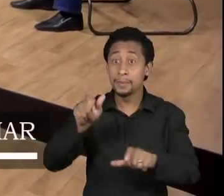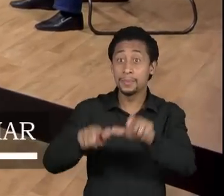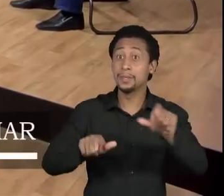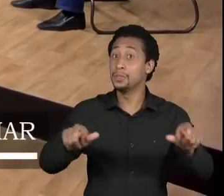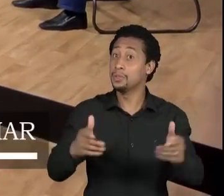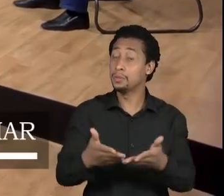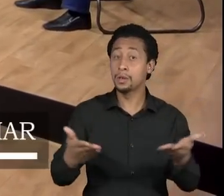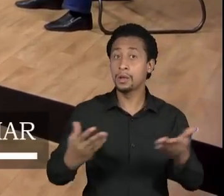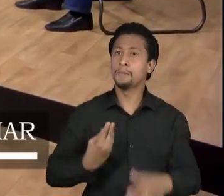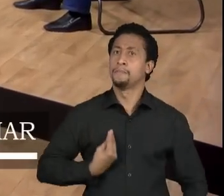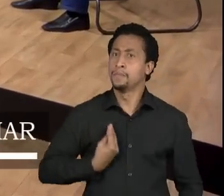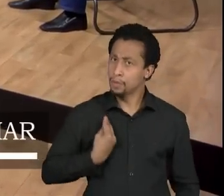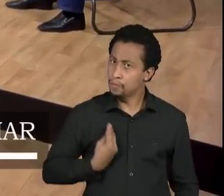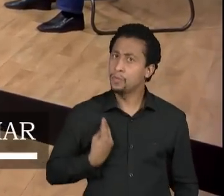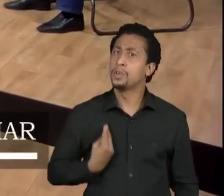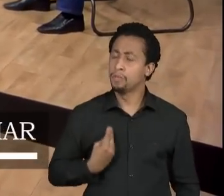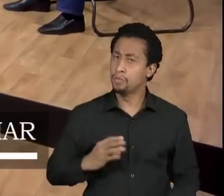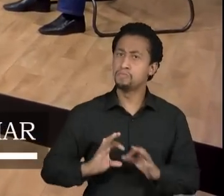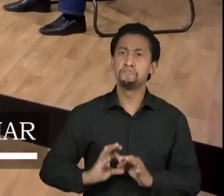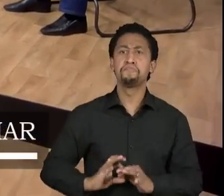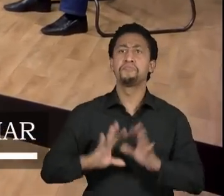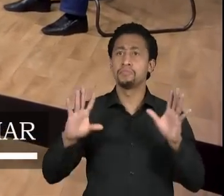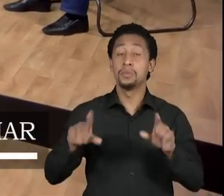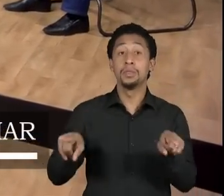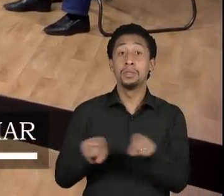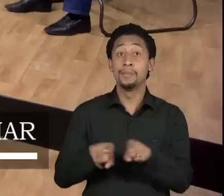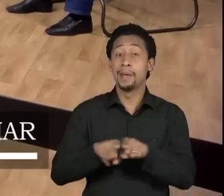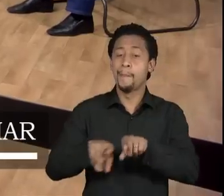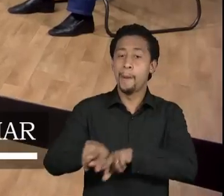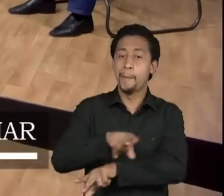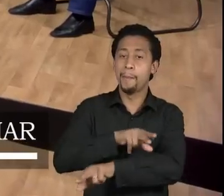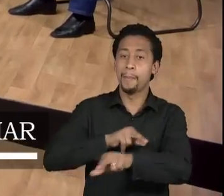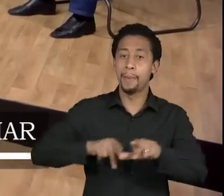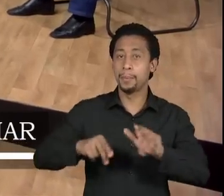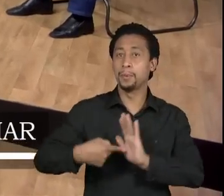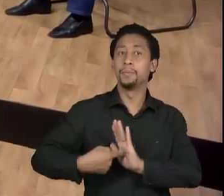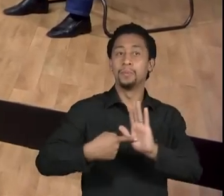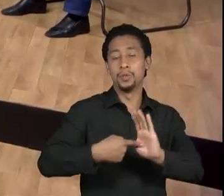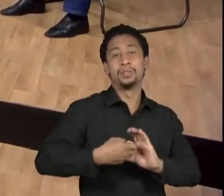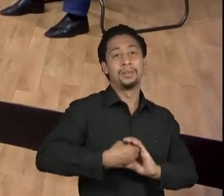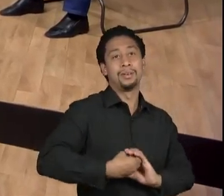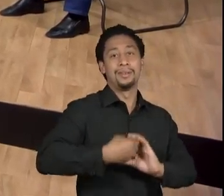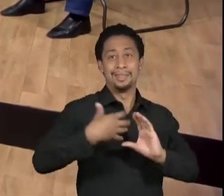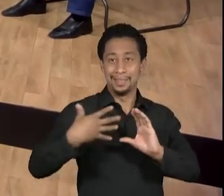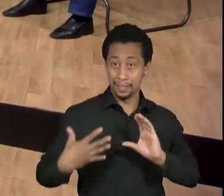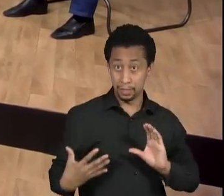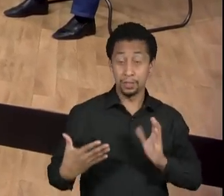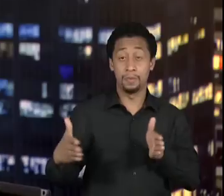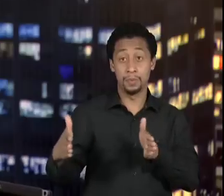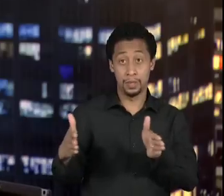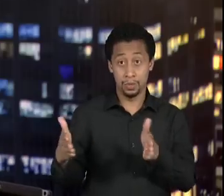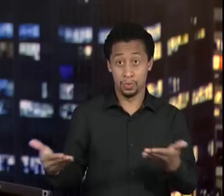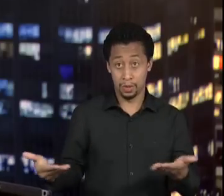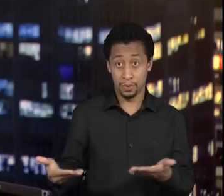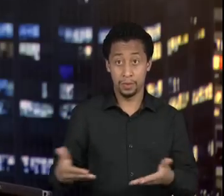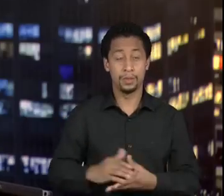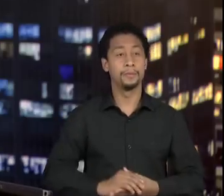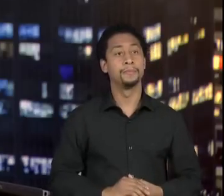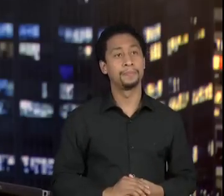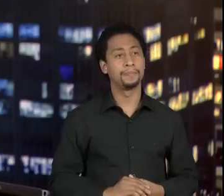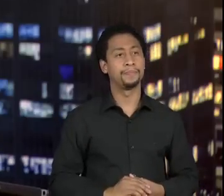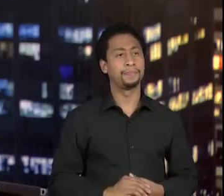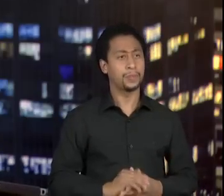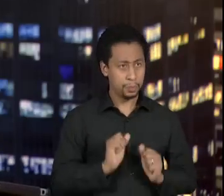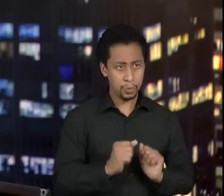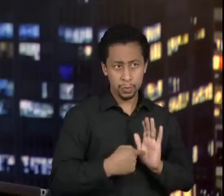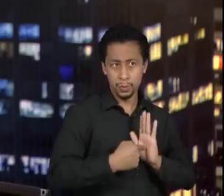com o diferente e a diversidade tão características dos tempos atuais. Você pode trazer um exemplo